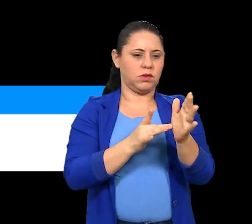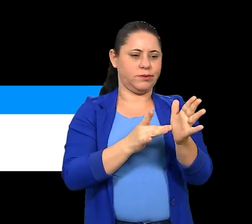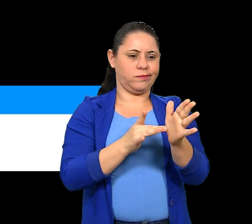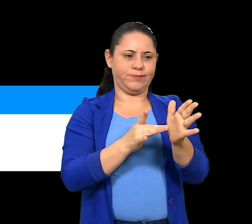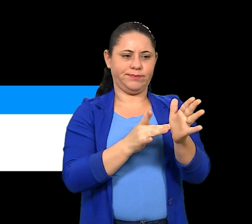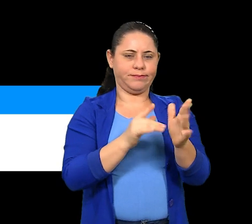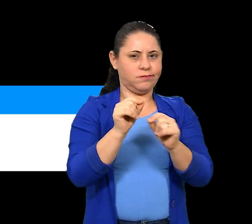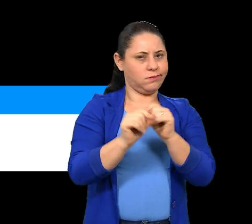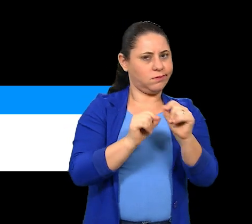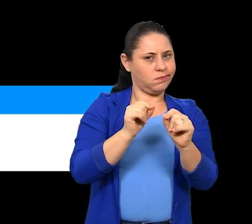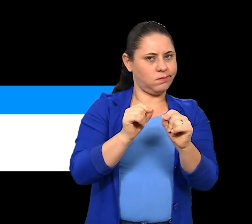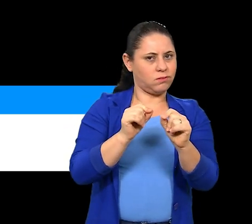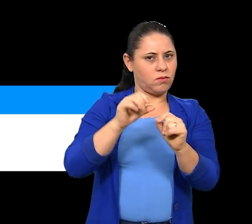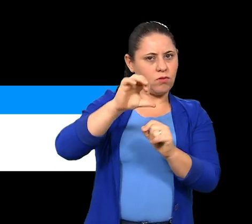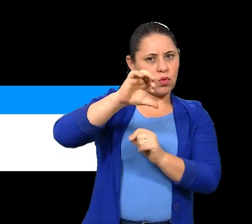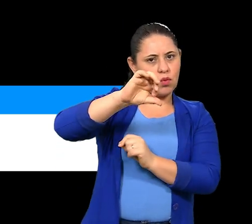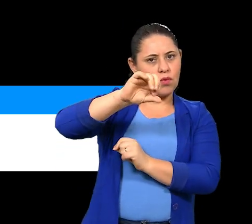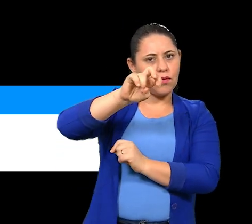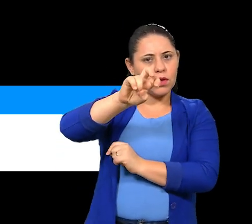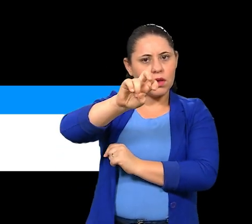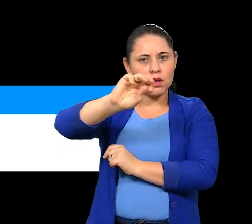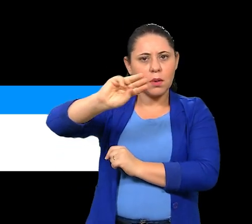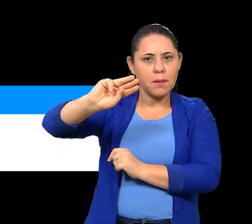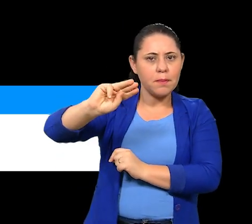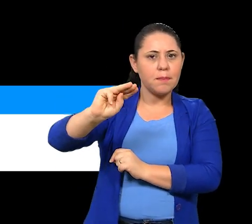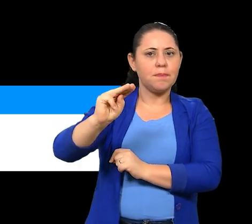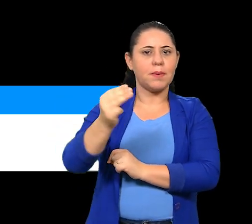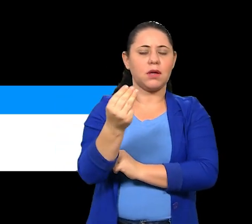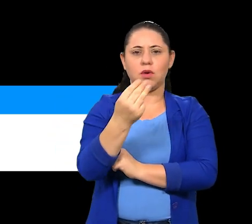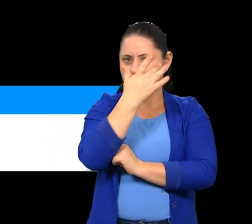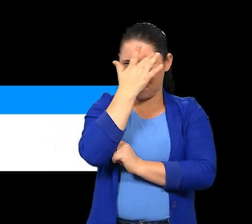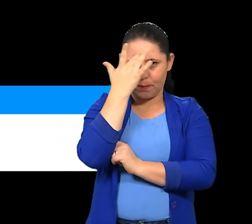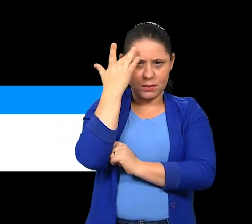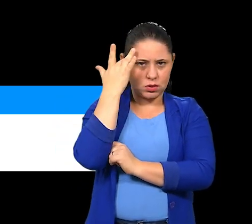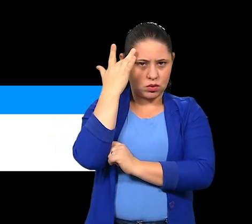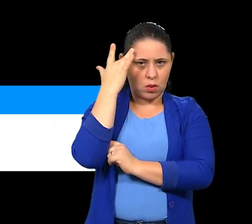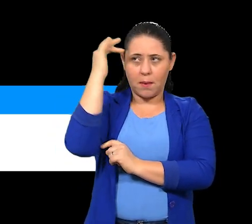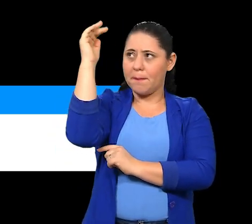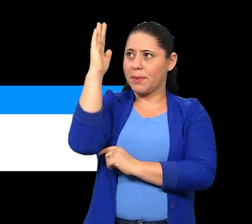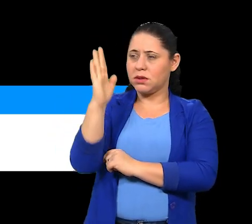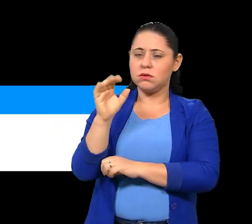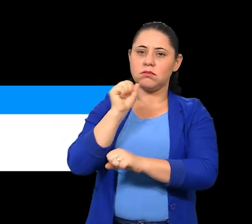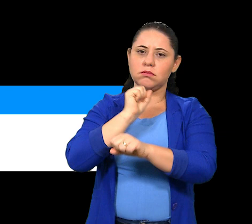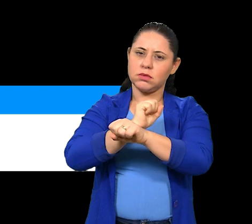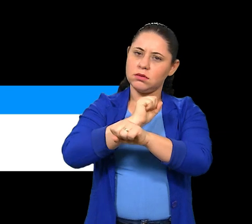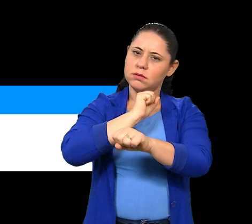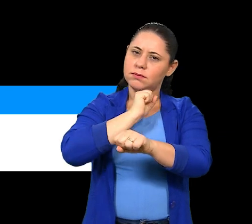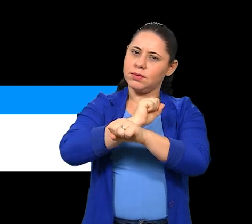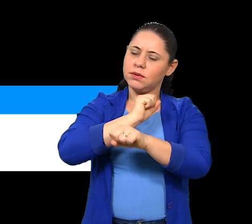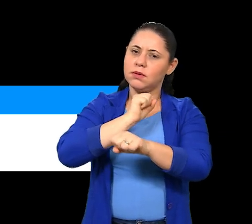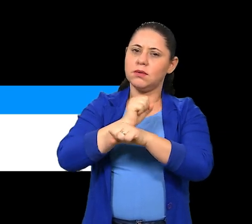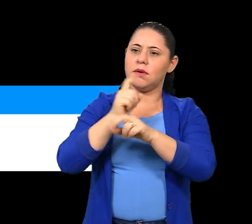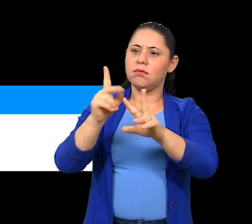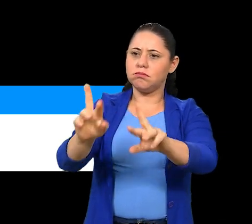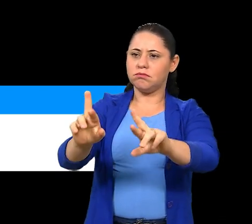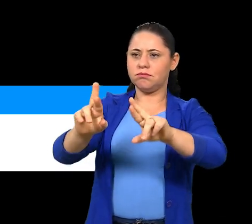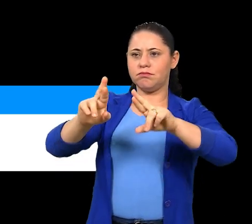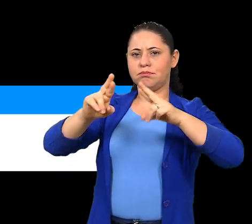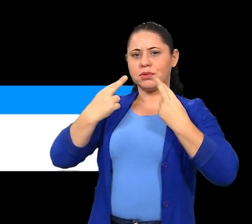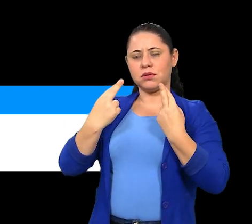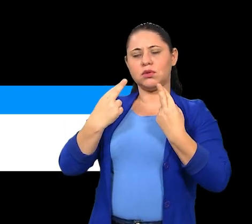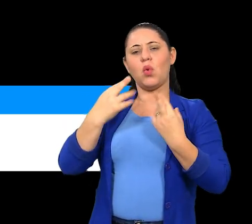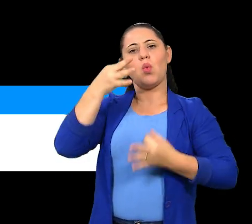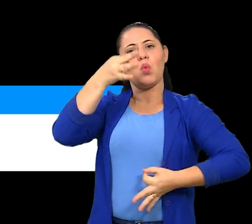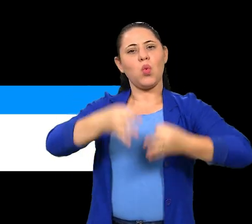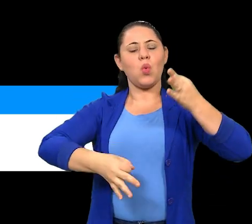estão de má-fé ali não é um dirigente do partido não é um advogado são 95 milhões de